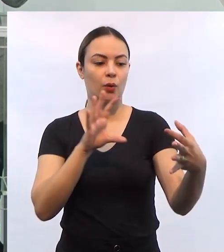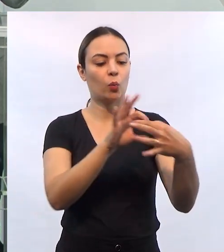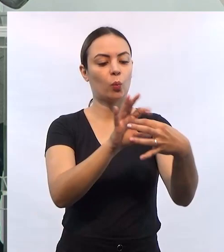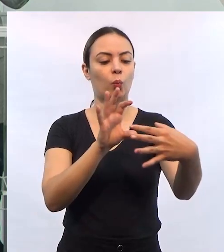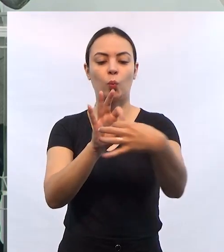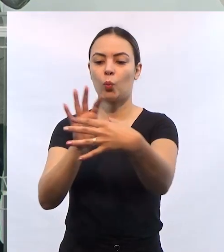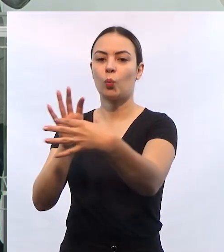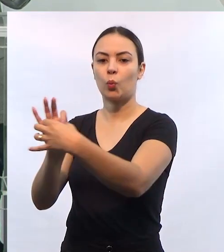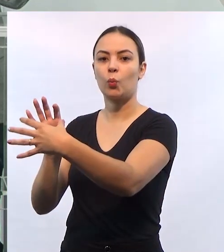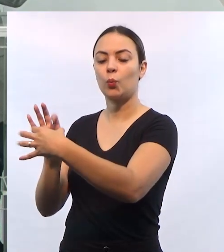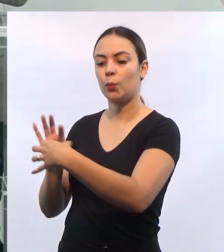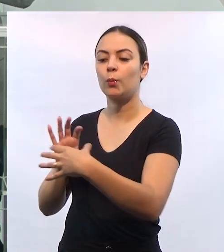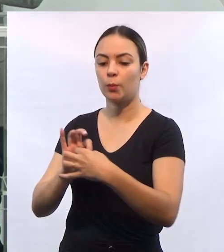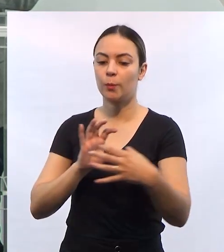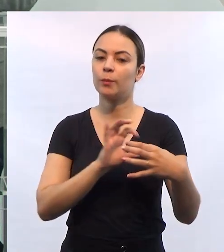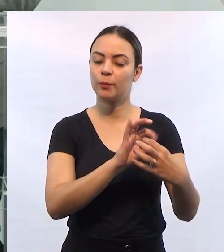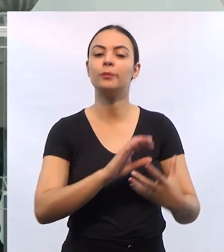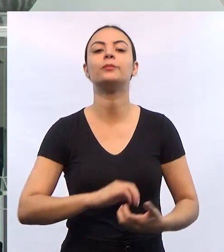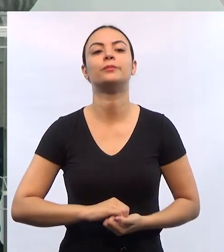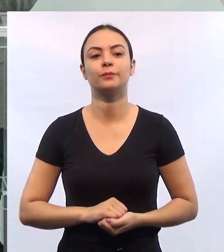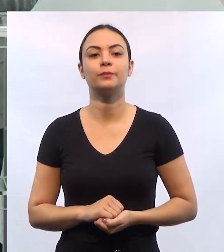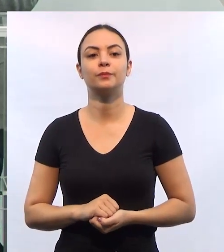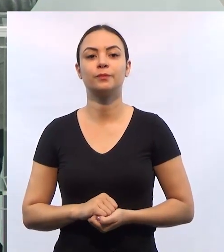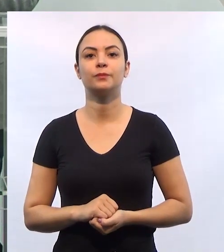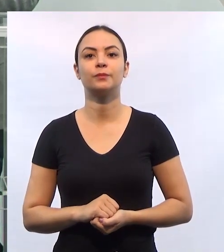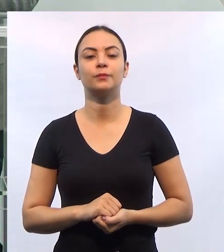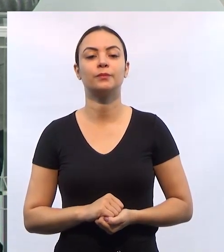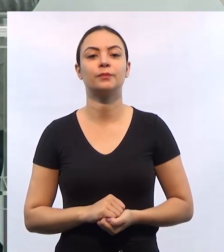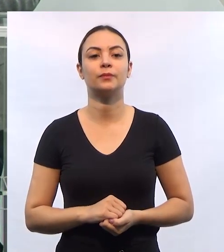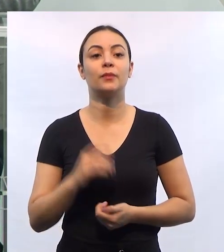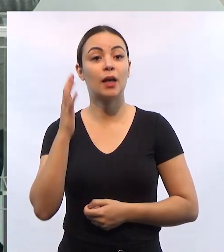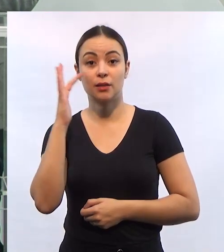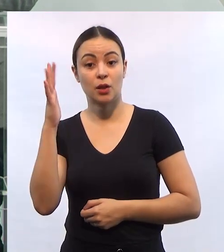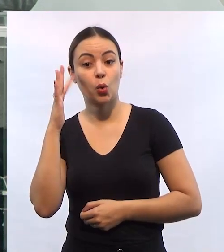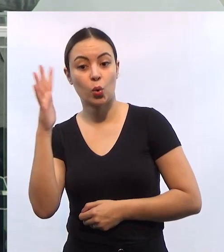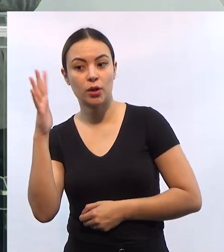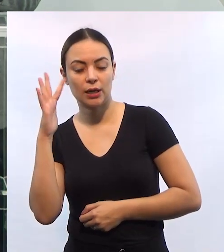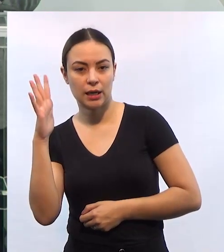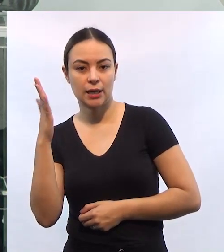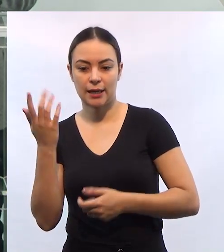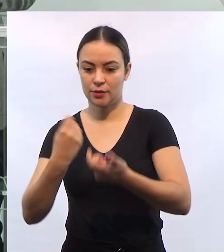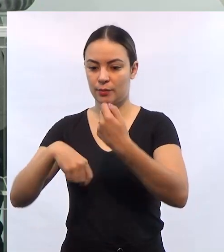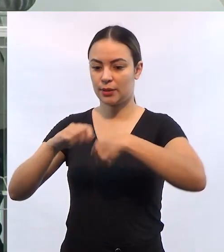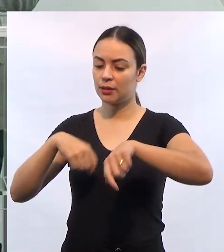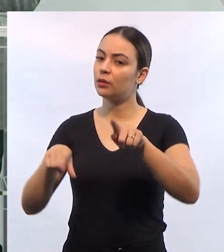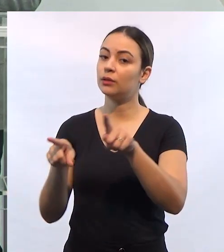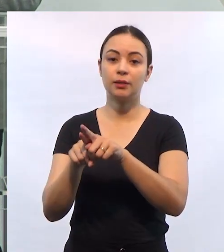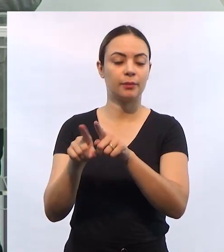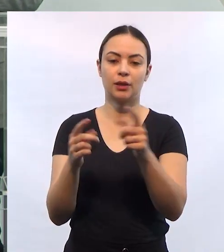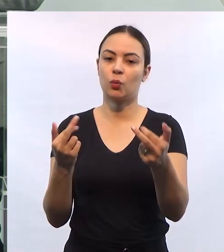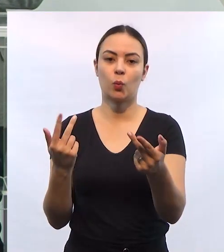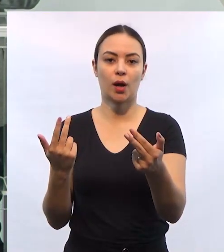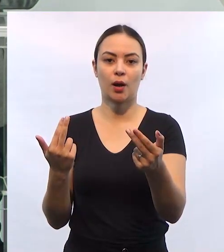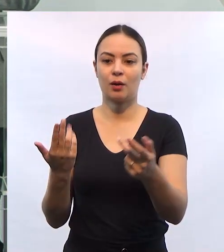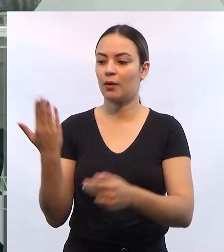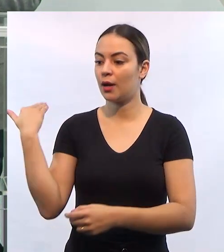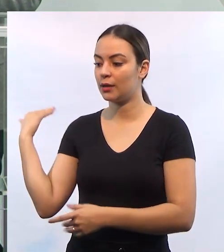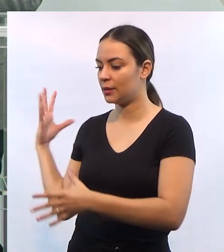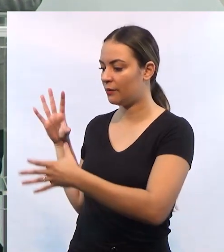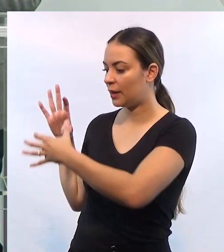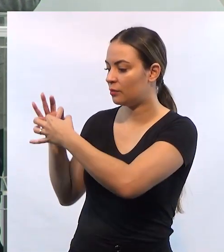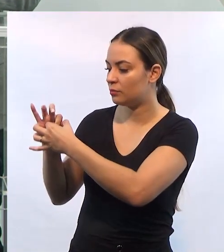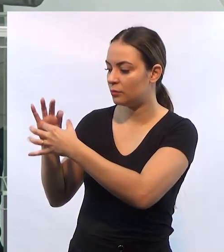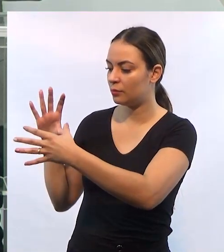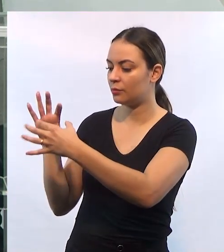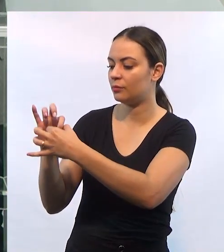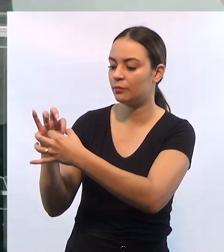suas sub-áreas. Tá? E as teorias elas trabalham dessa forma também. As teorias elas trazem esta temática,